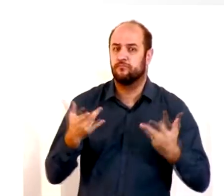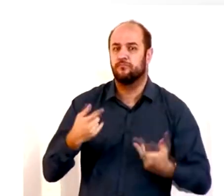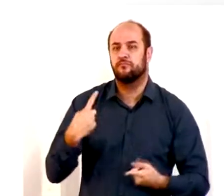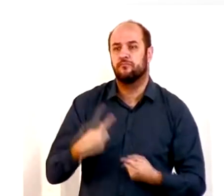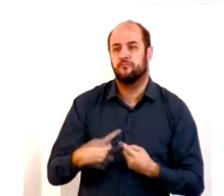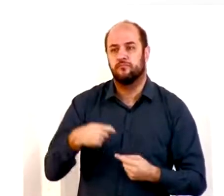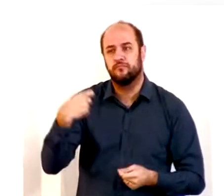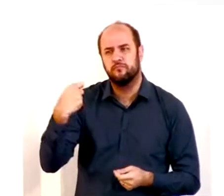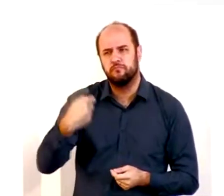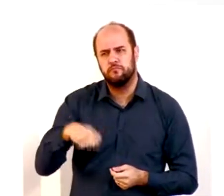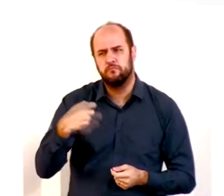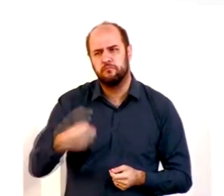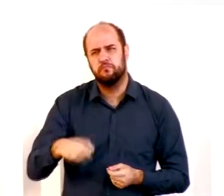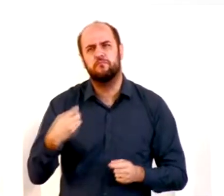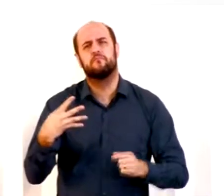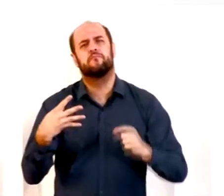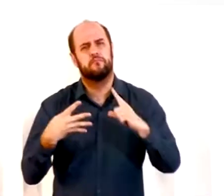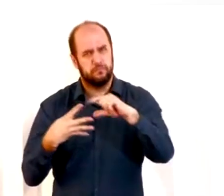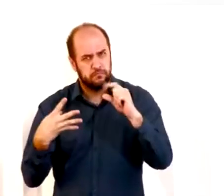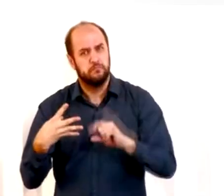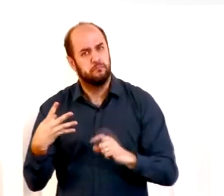necessário que haja essa qualificação,